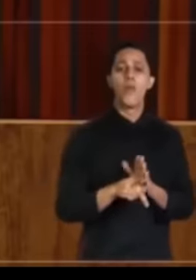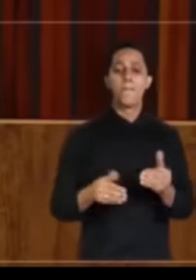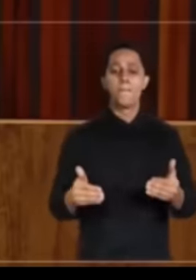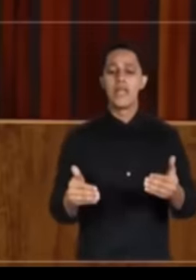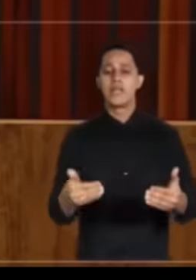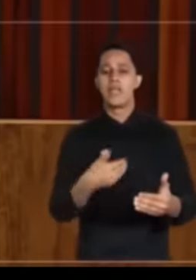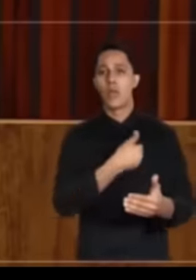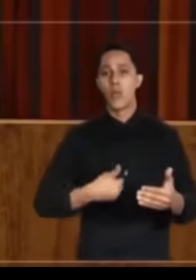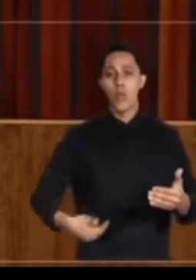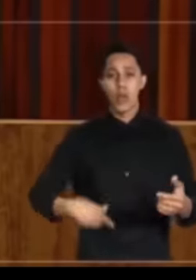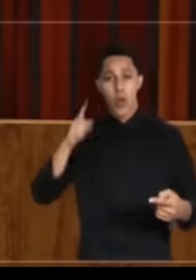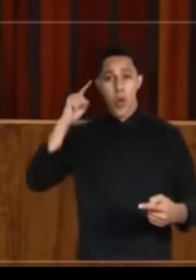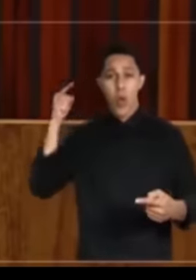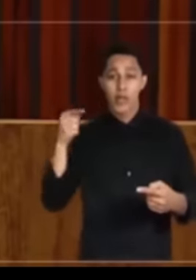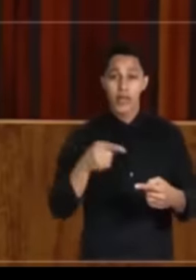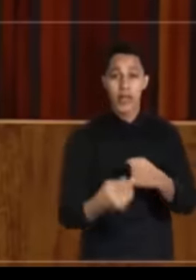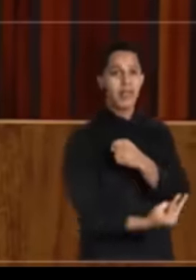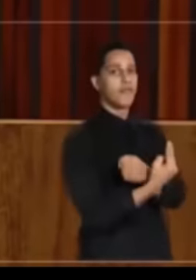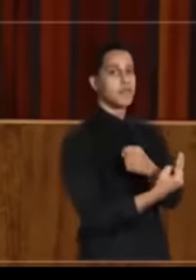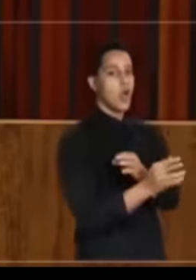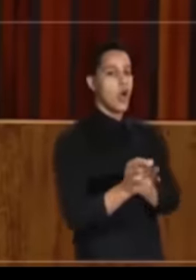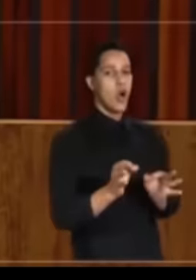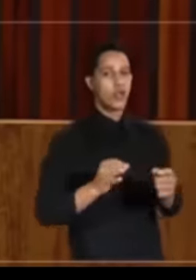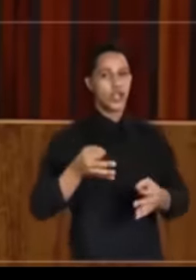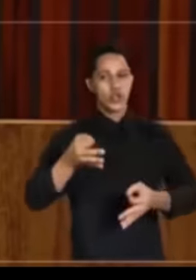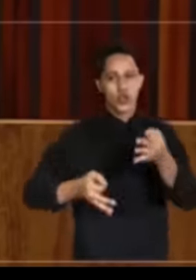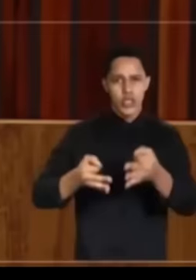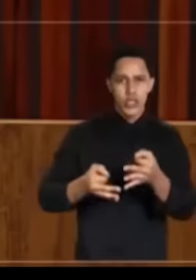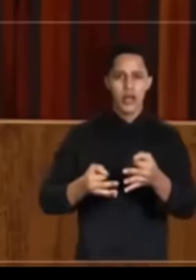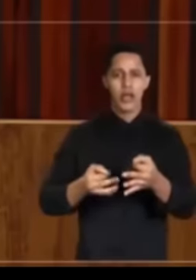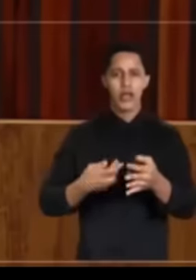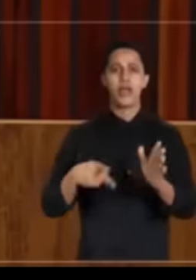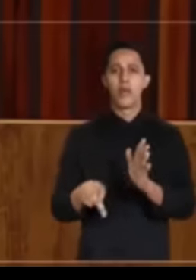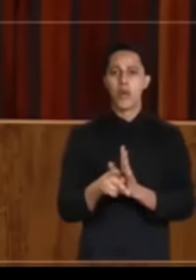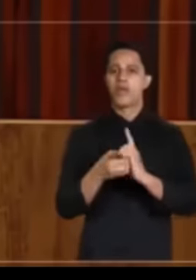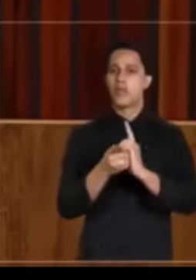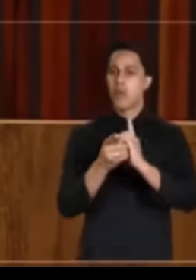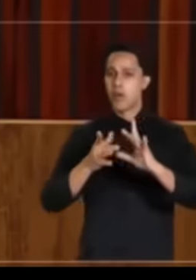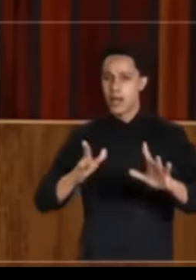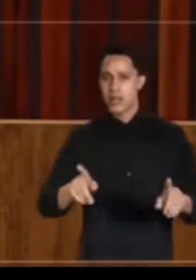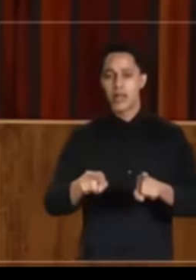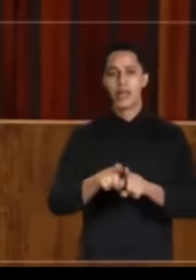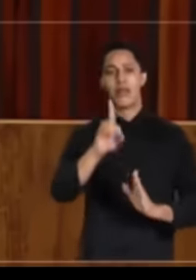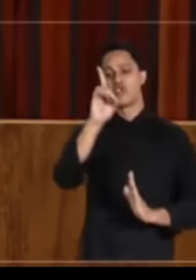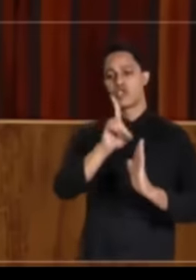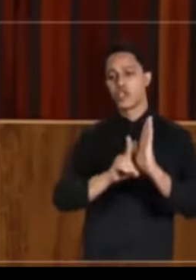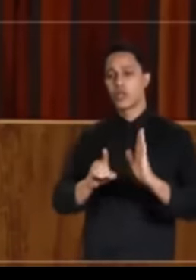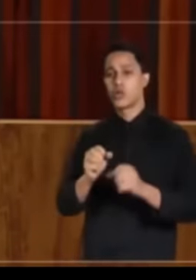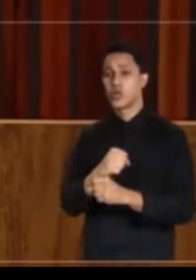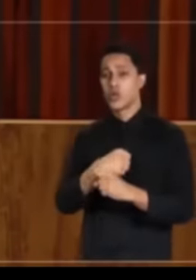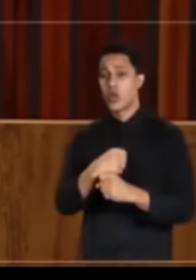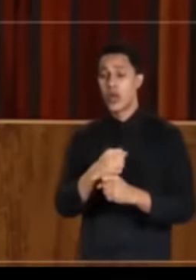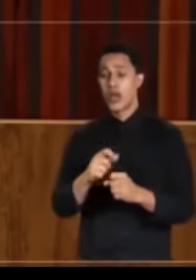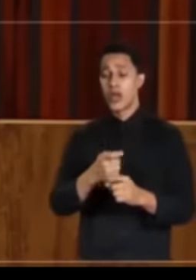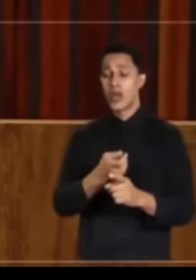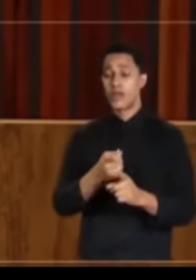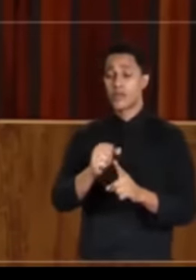função de investigar tudo que foi relativo ao 8 de janeiro diz que não há provas claro que há provas